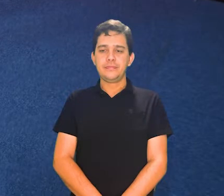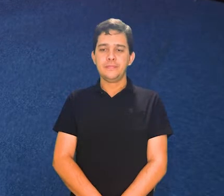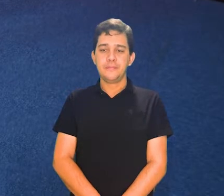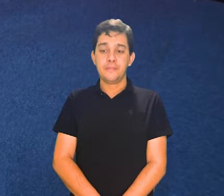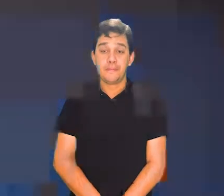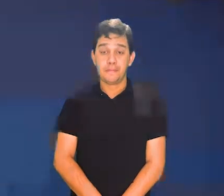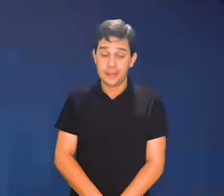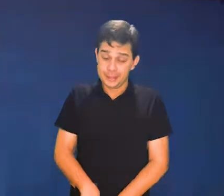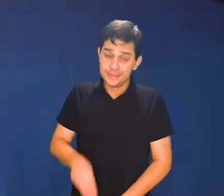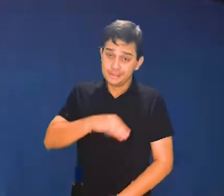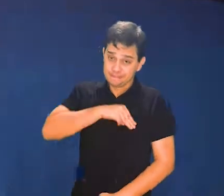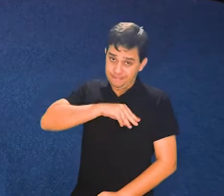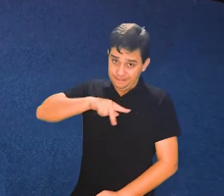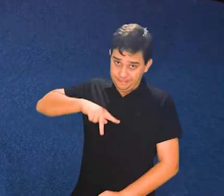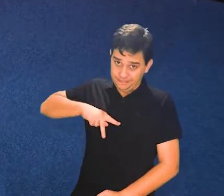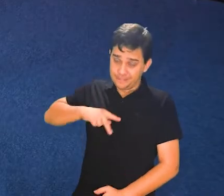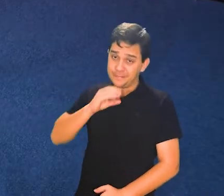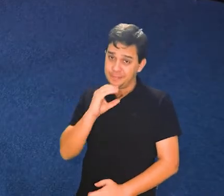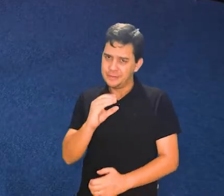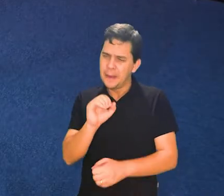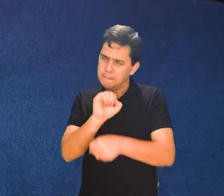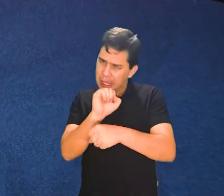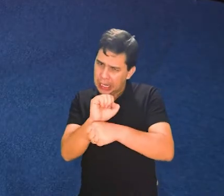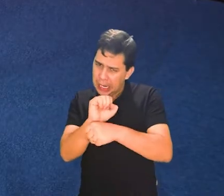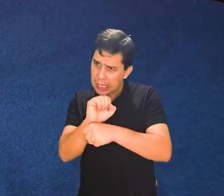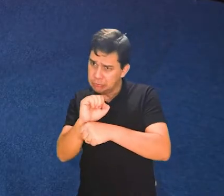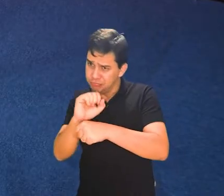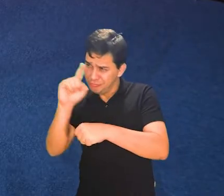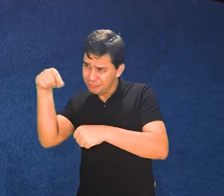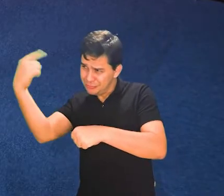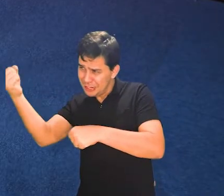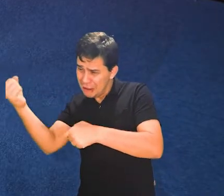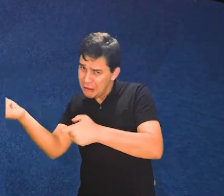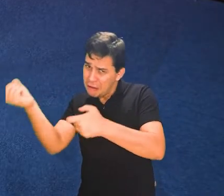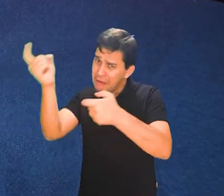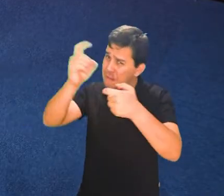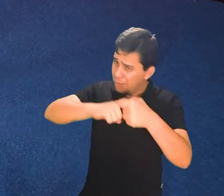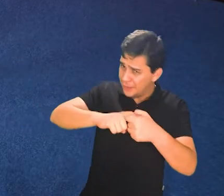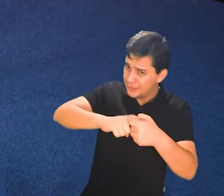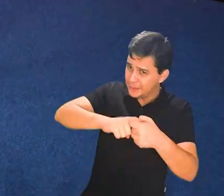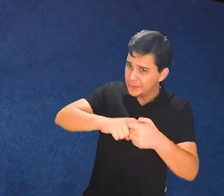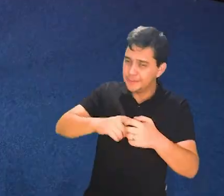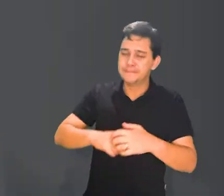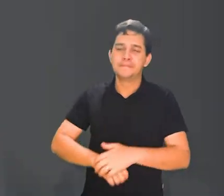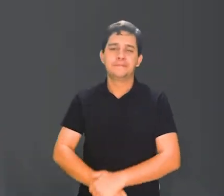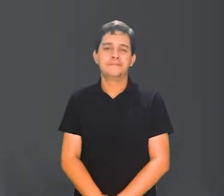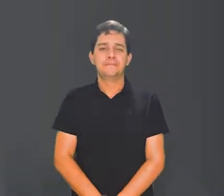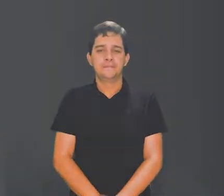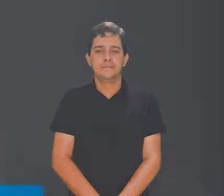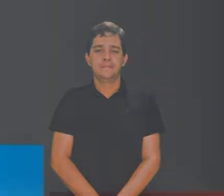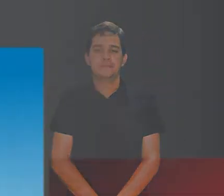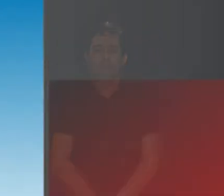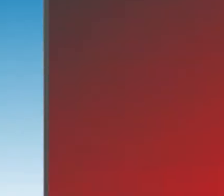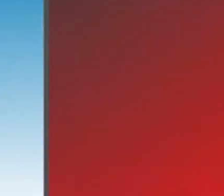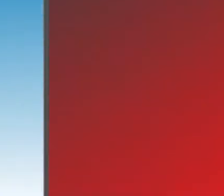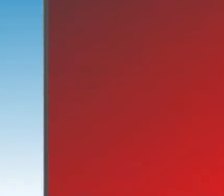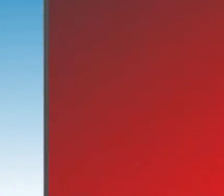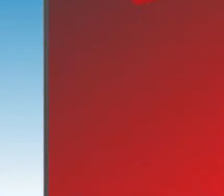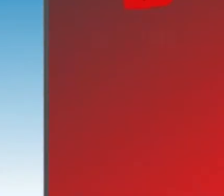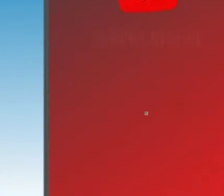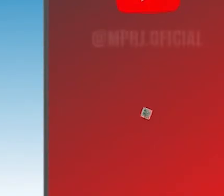O MP Cidadão vai para um rápido intervalo. Não saia daí, nós voltamos em instantes.